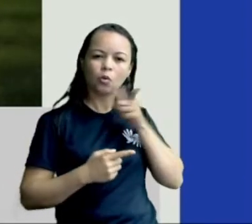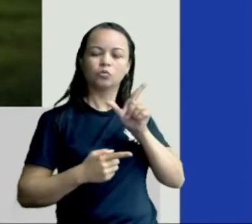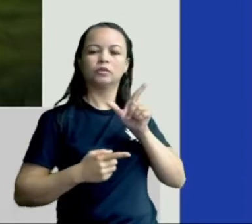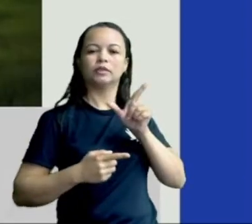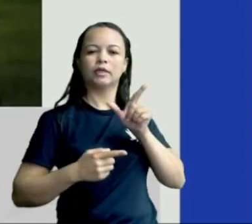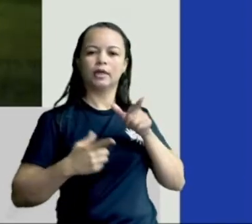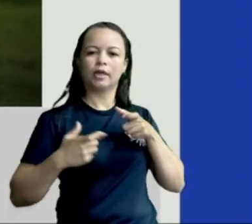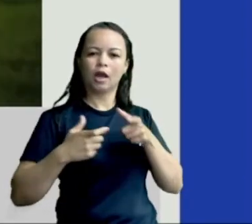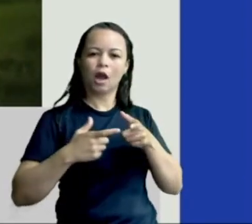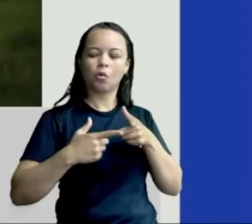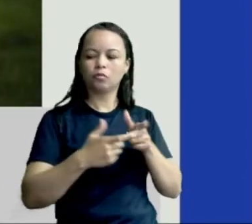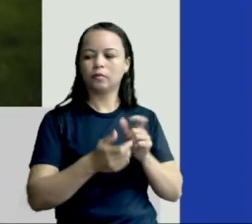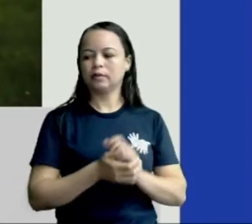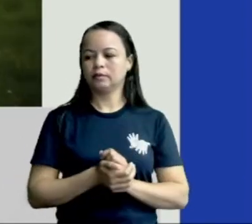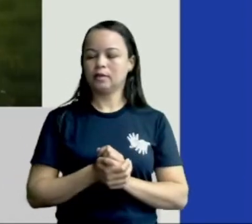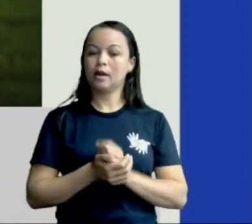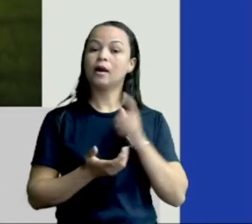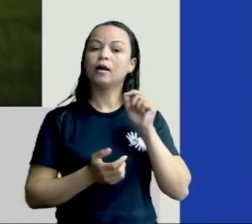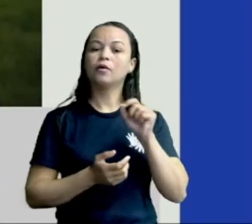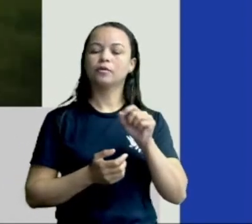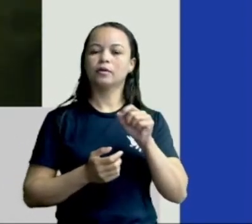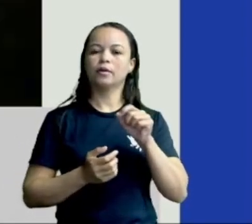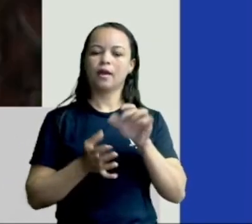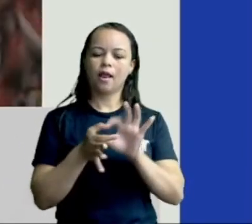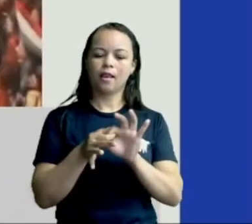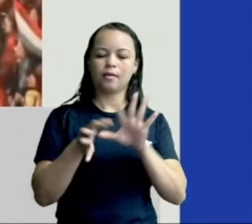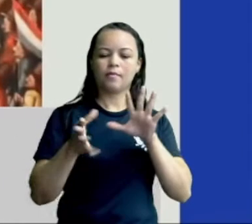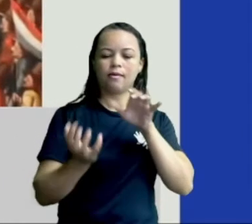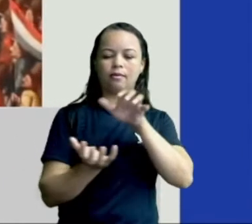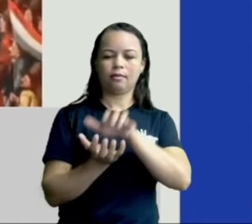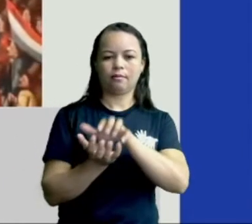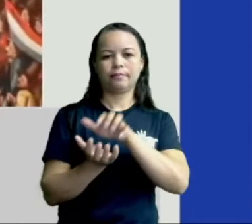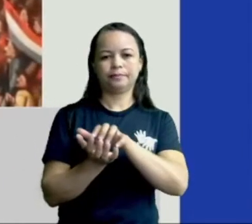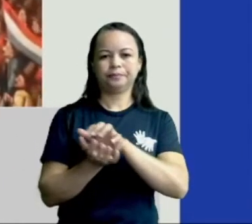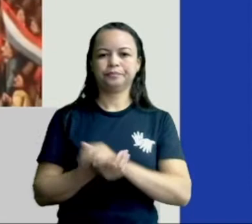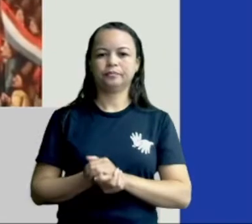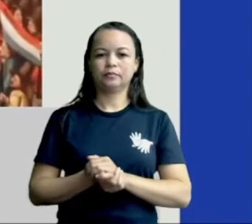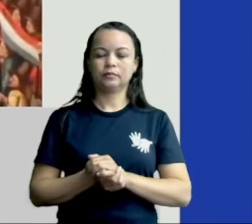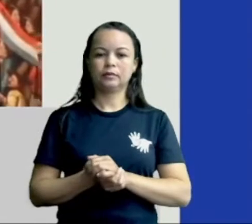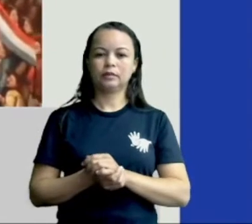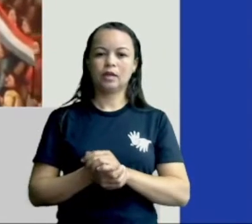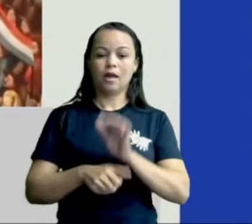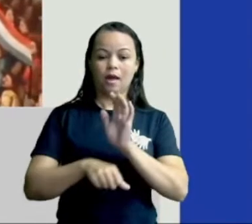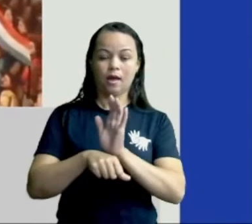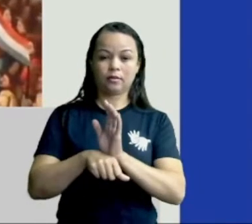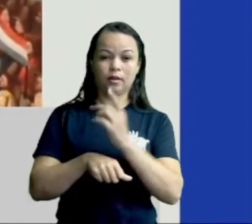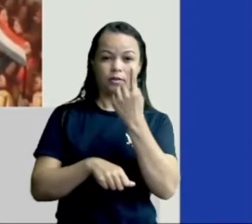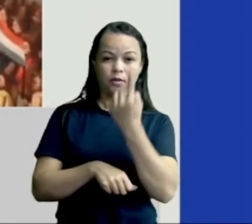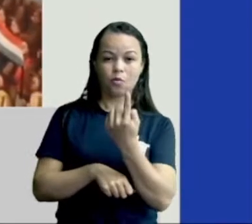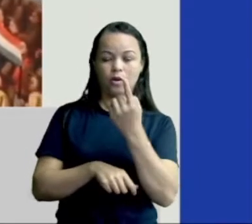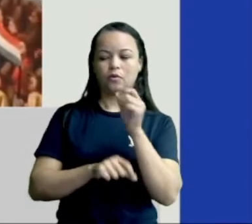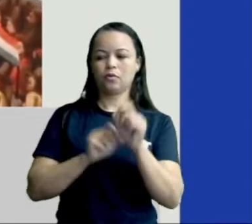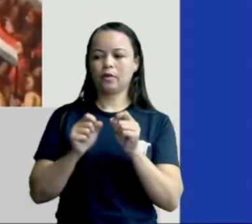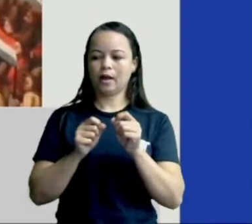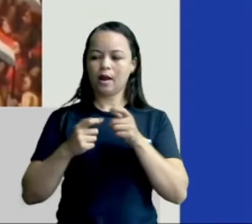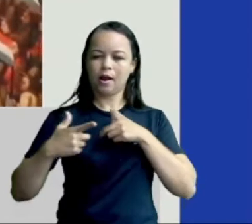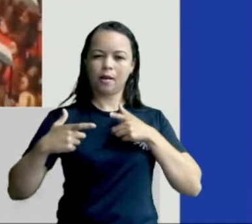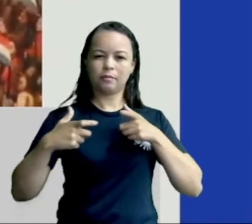a libertação de Pernambuco. À 1 da tarde desse dia, a Batalha das Tabocas